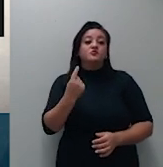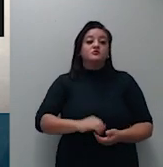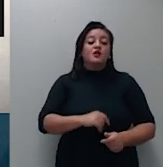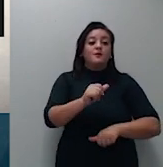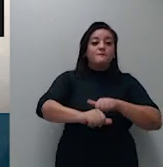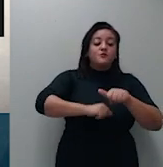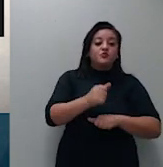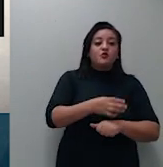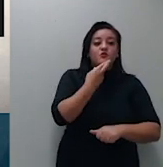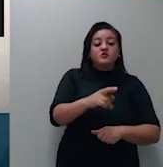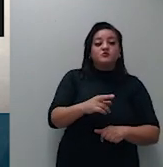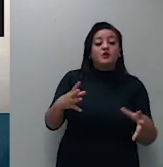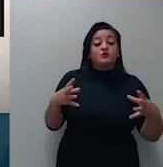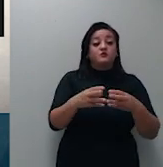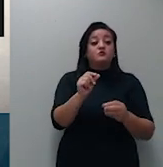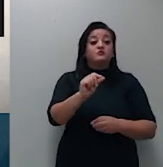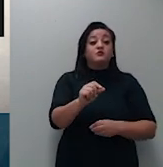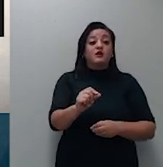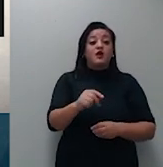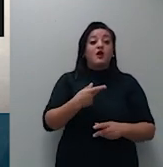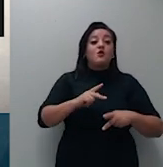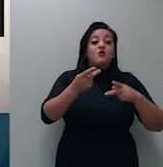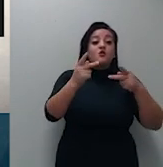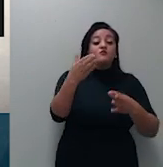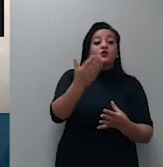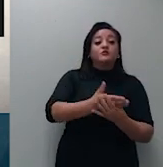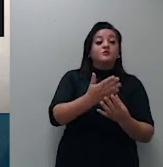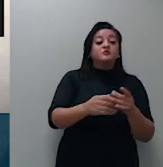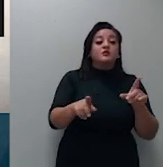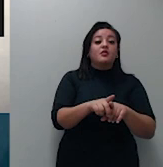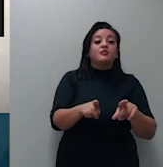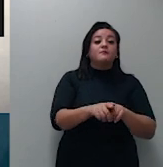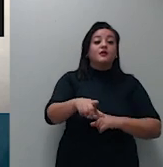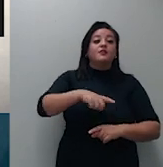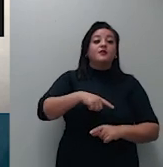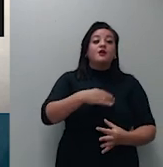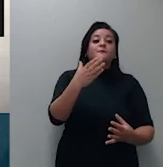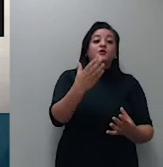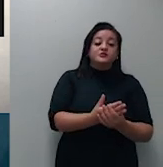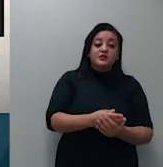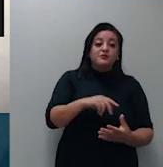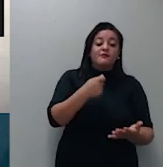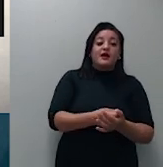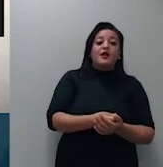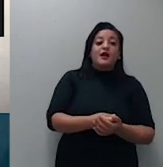ao recurso do agravante o valor da causa